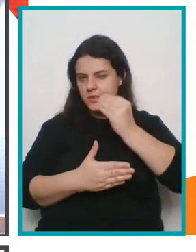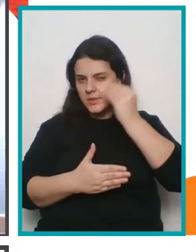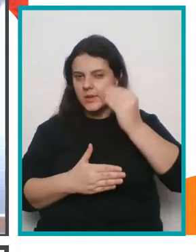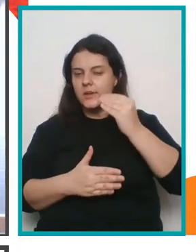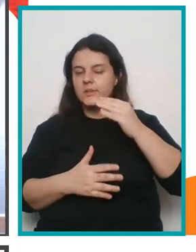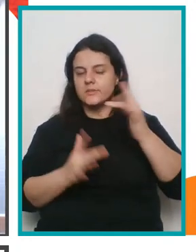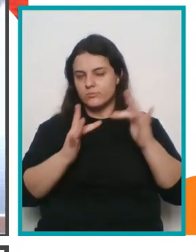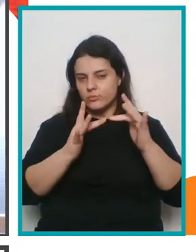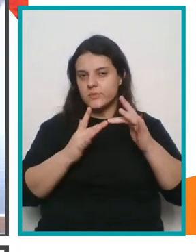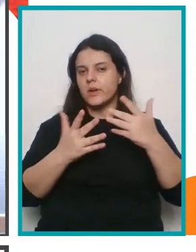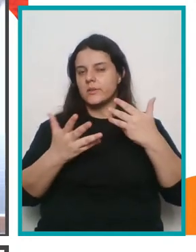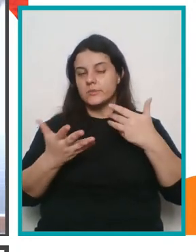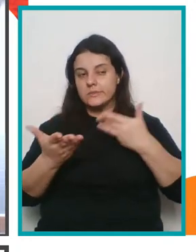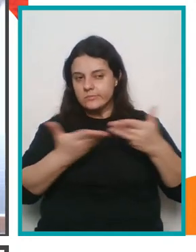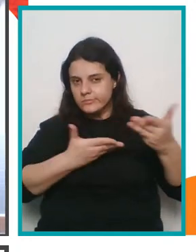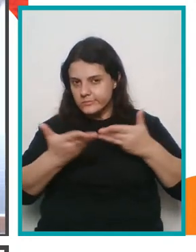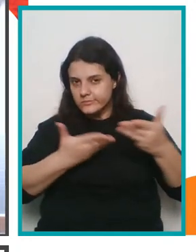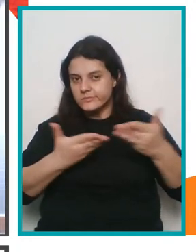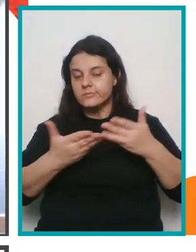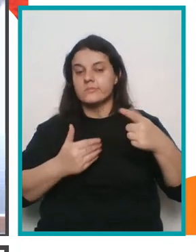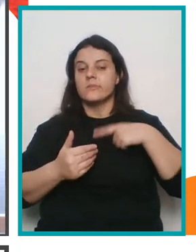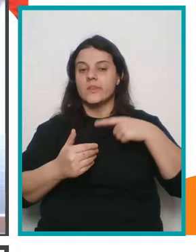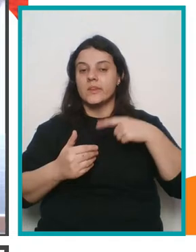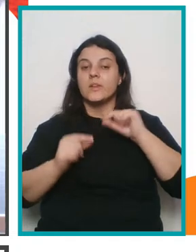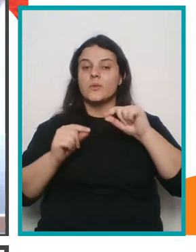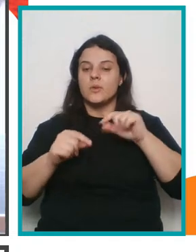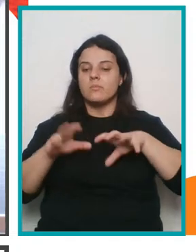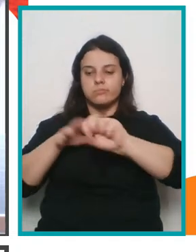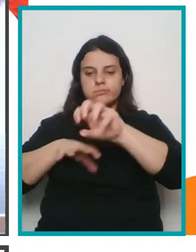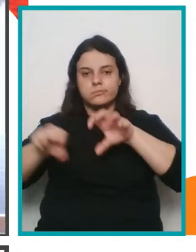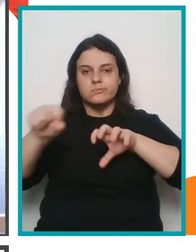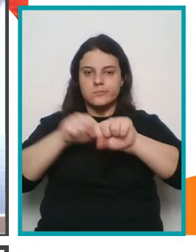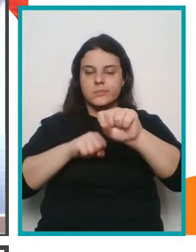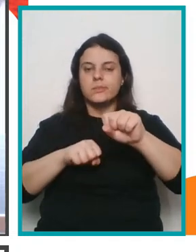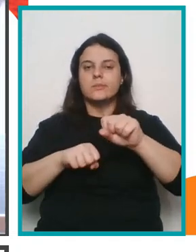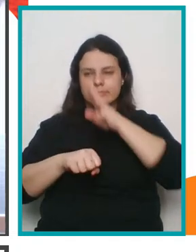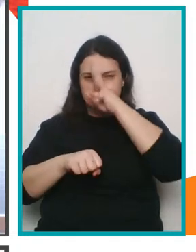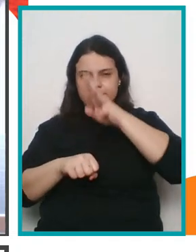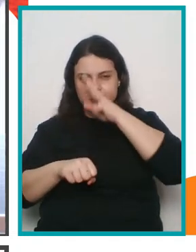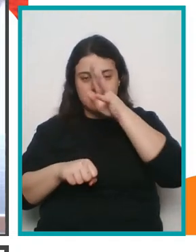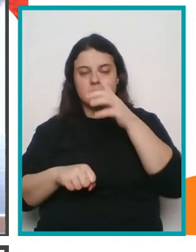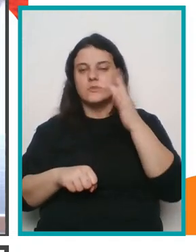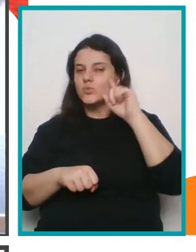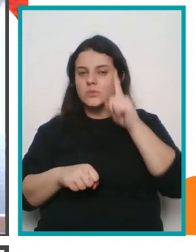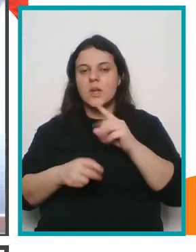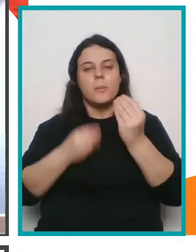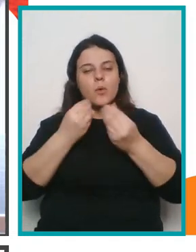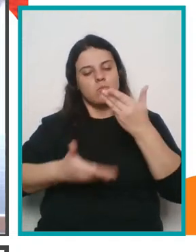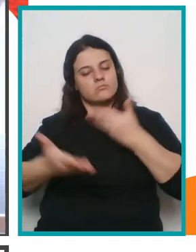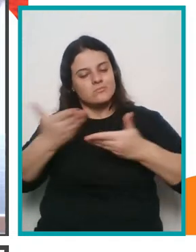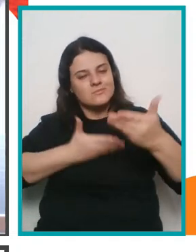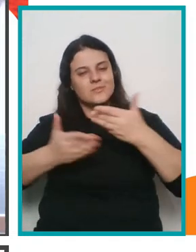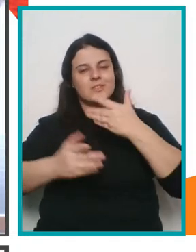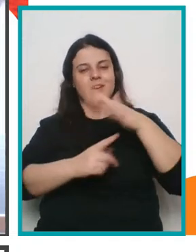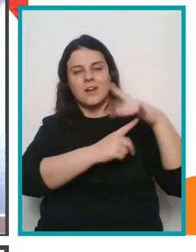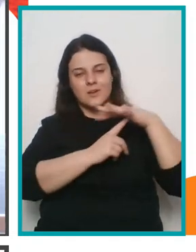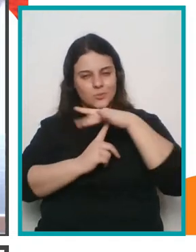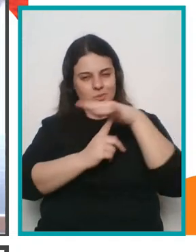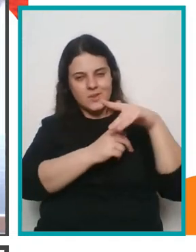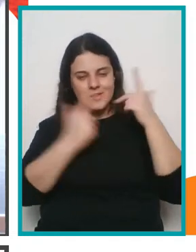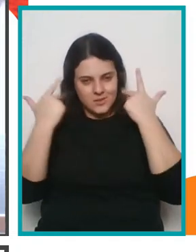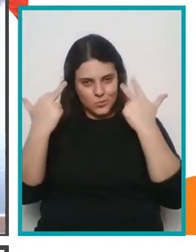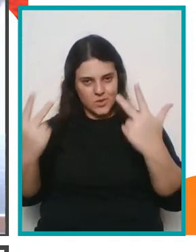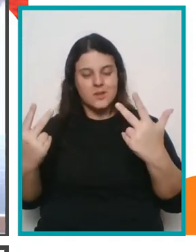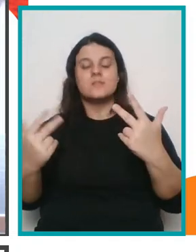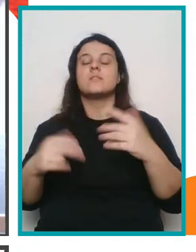como matéria-prima para mercadoria e para produções industriais, né? Na época de pandemia, a gente vê